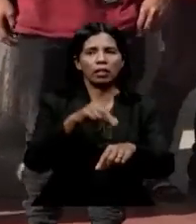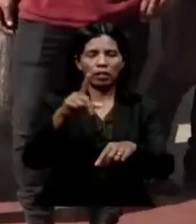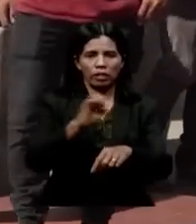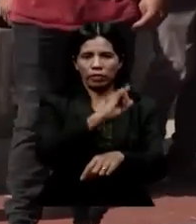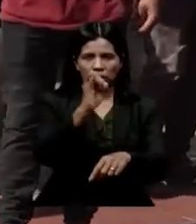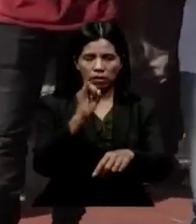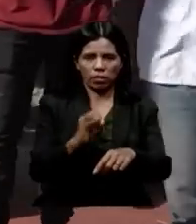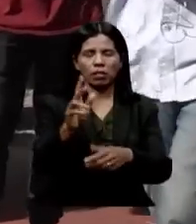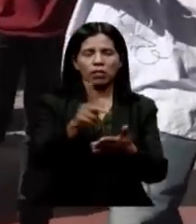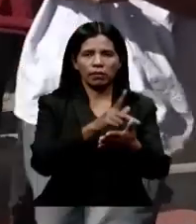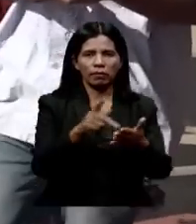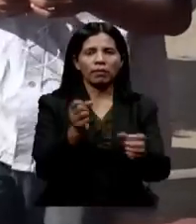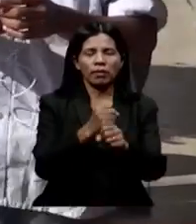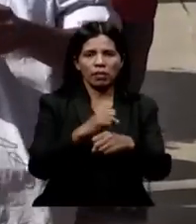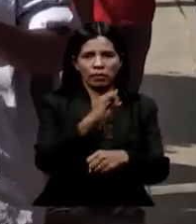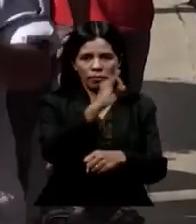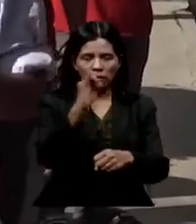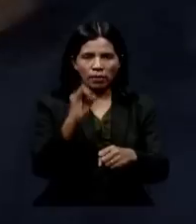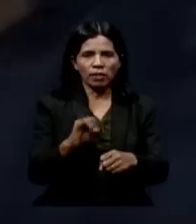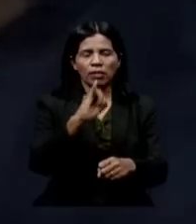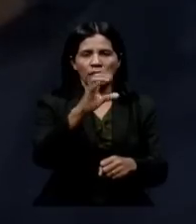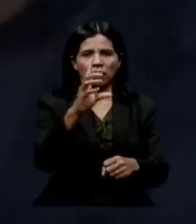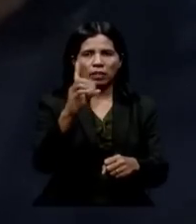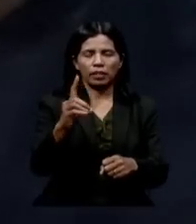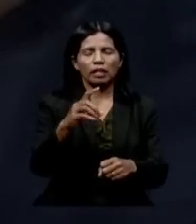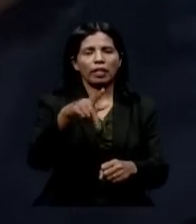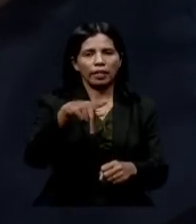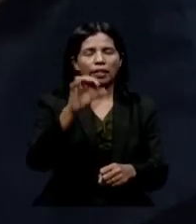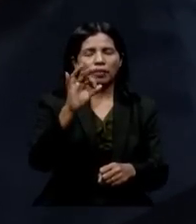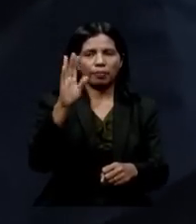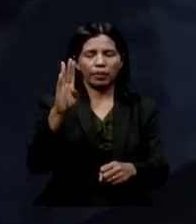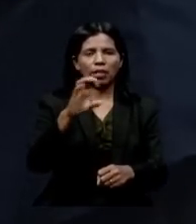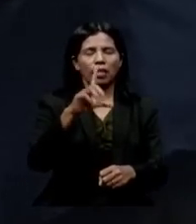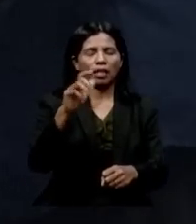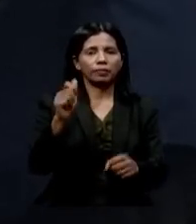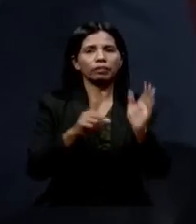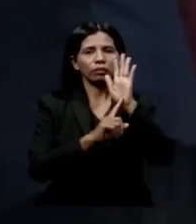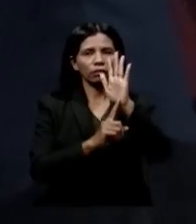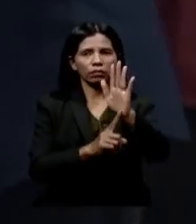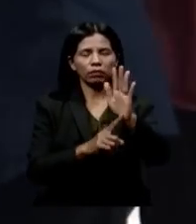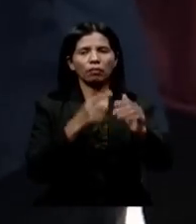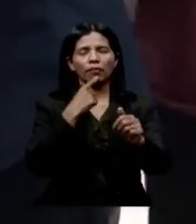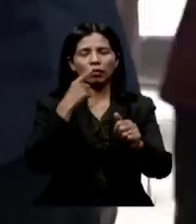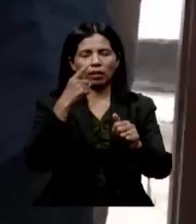Criminal halo identificação ba nain ID Facebook ela variana, tamba halo publicação huri